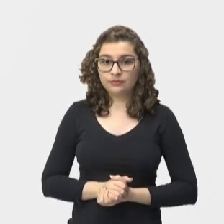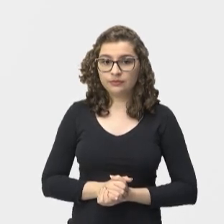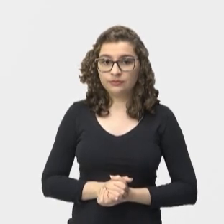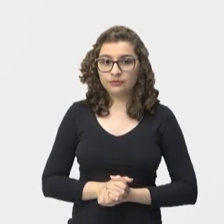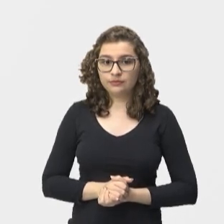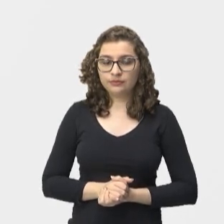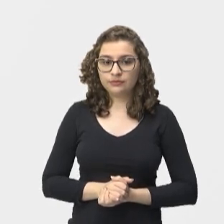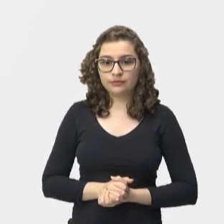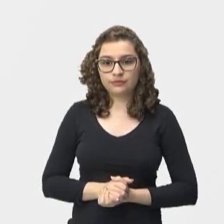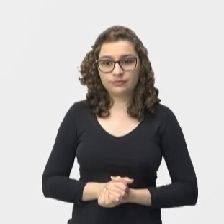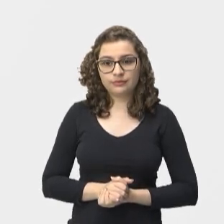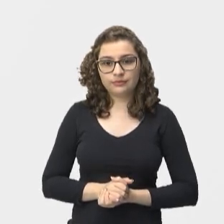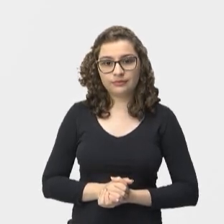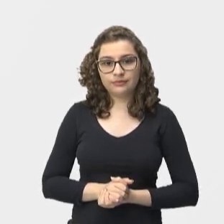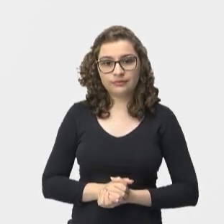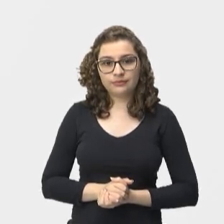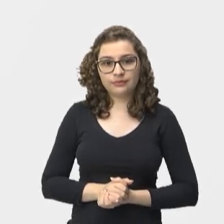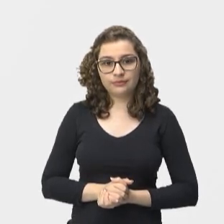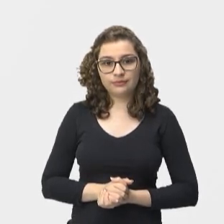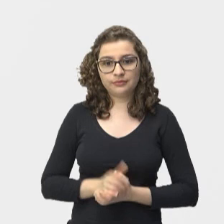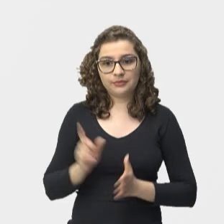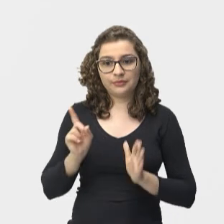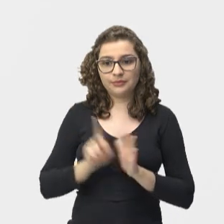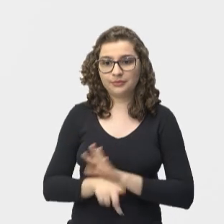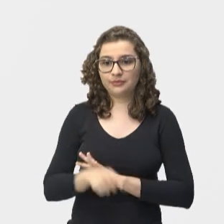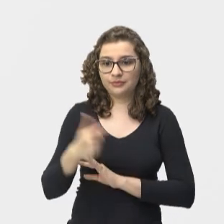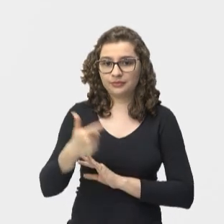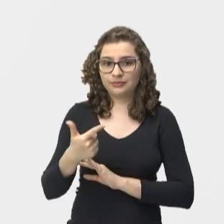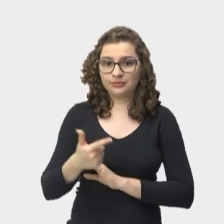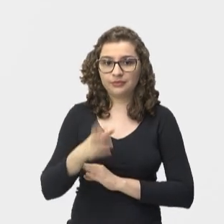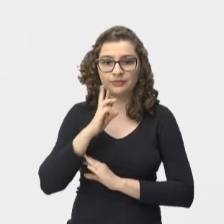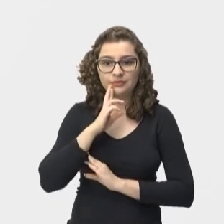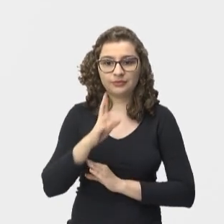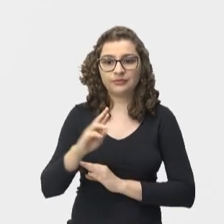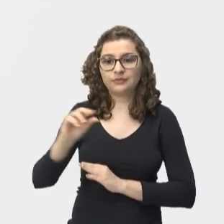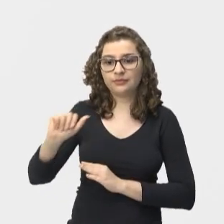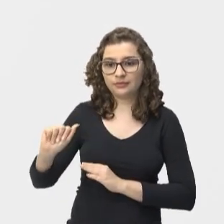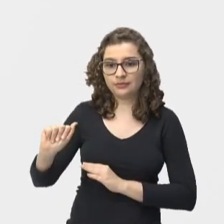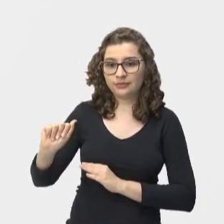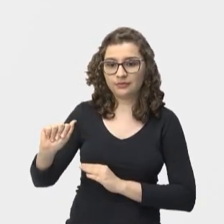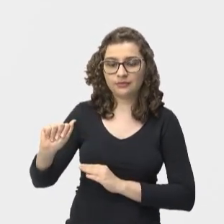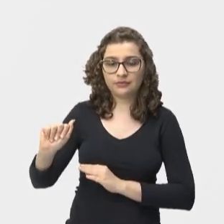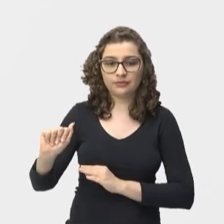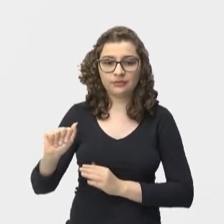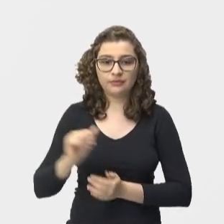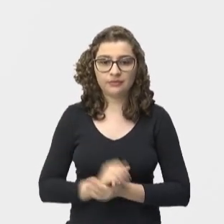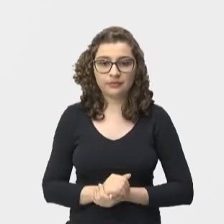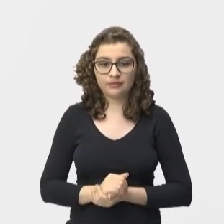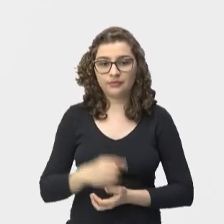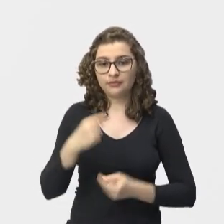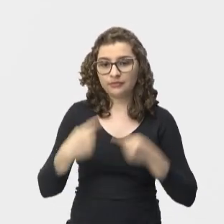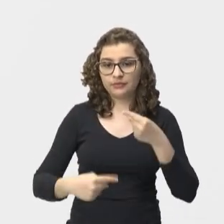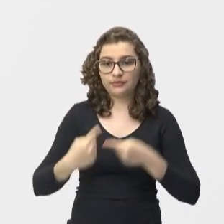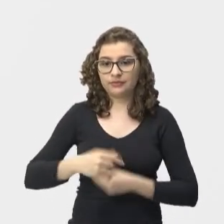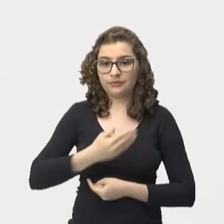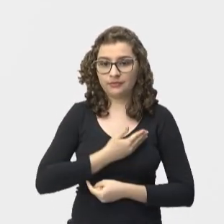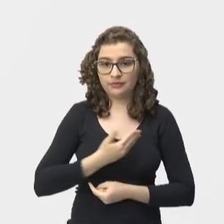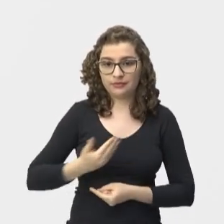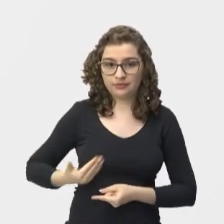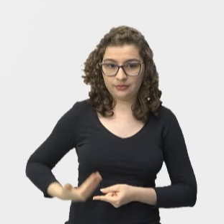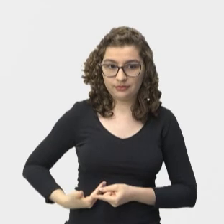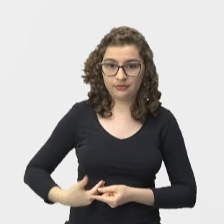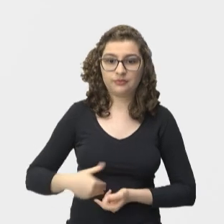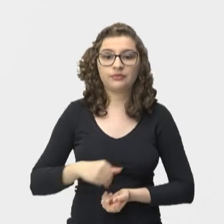Letra 2, questão 2, a letra A, né? As políticas públicas, elas estão